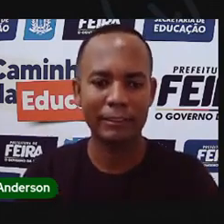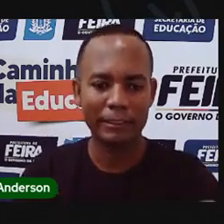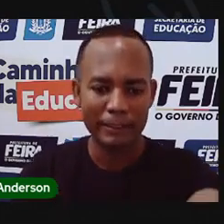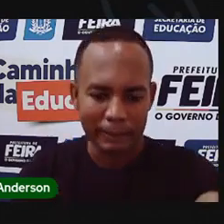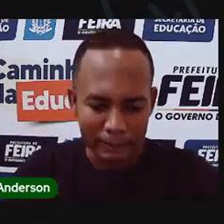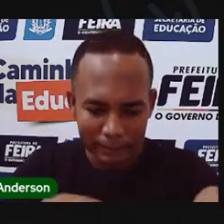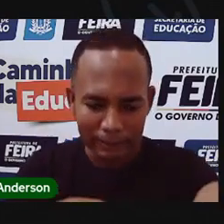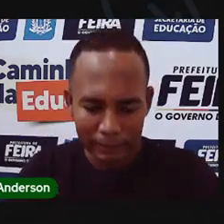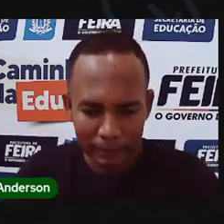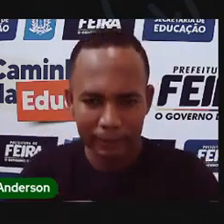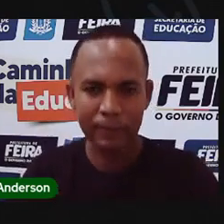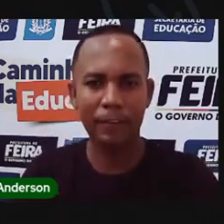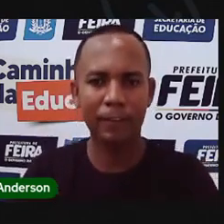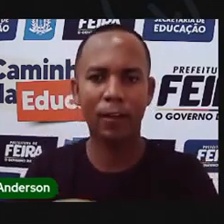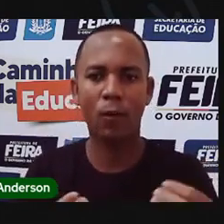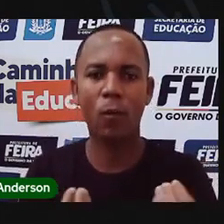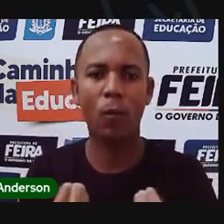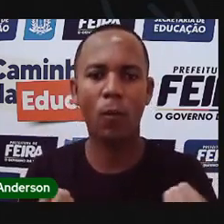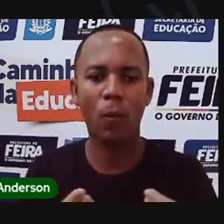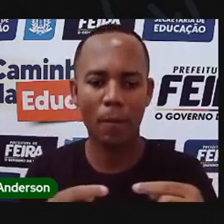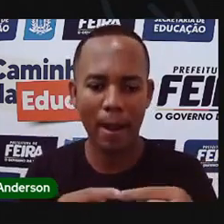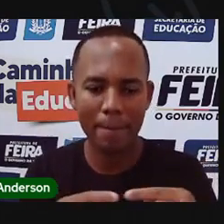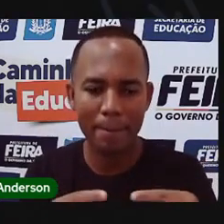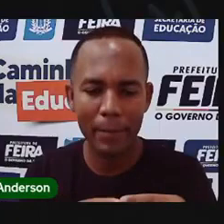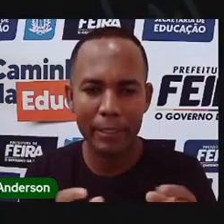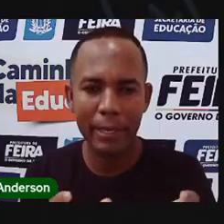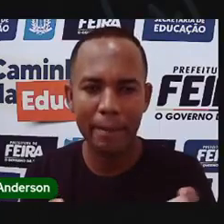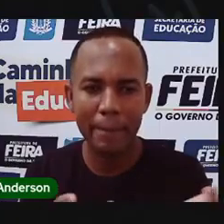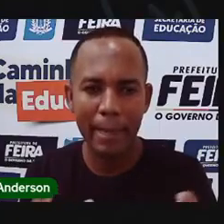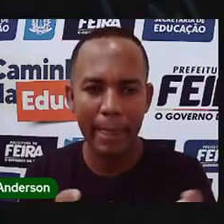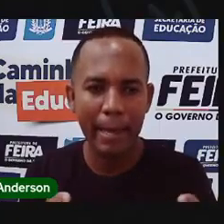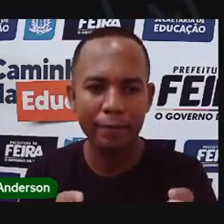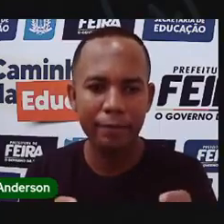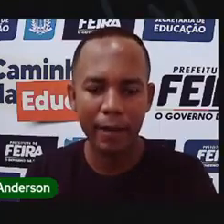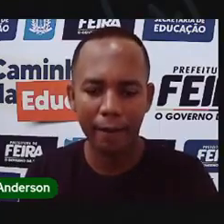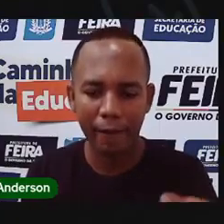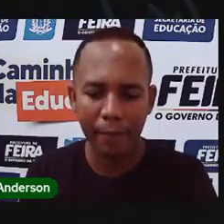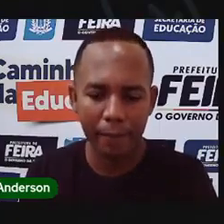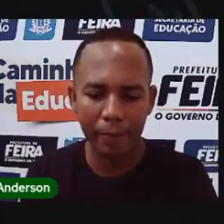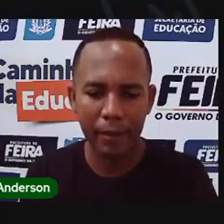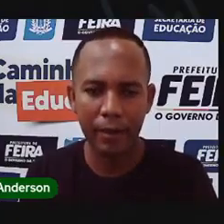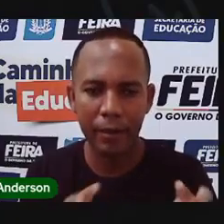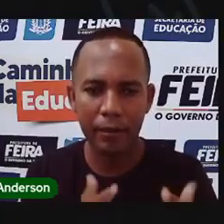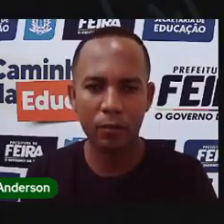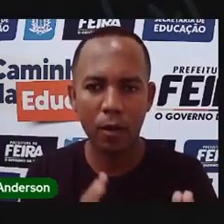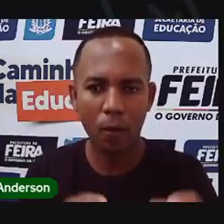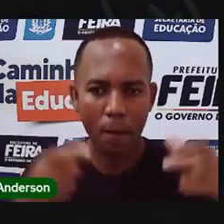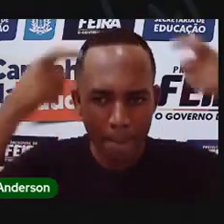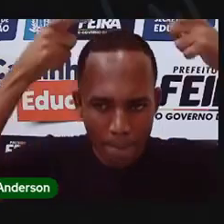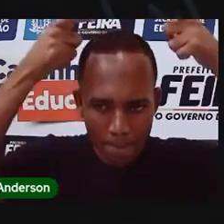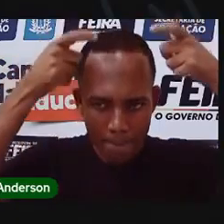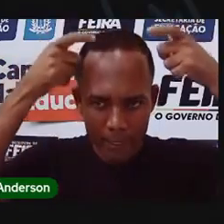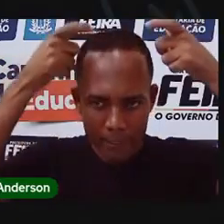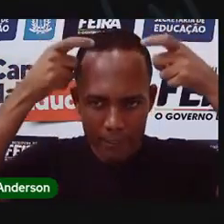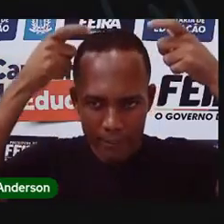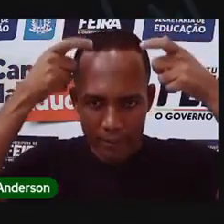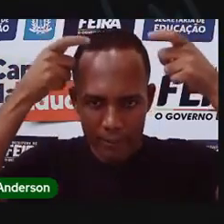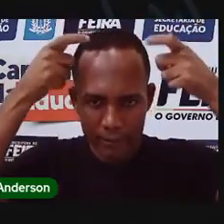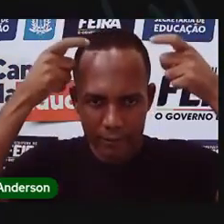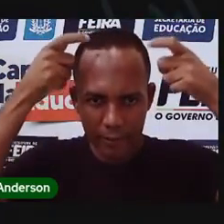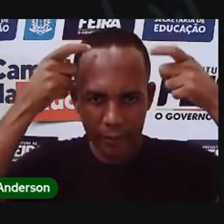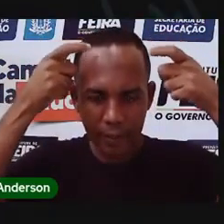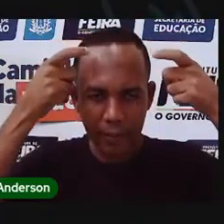Qual a palavra que rima com sertão? Princesa. Qual a palavra que rima